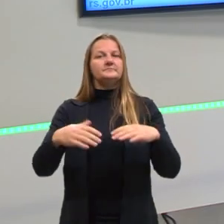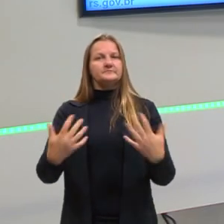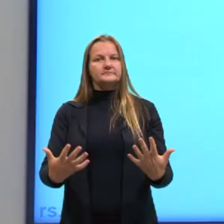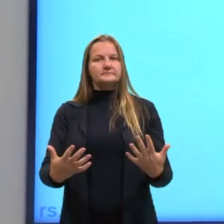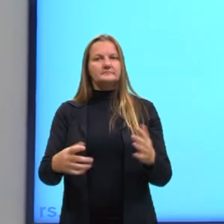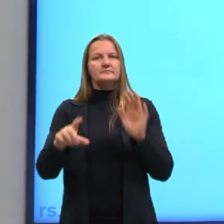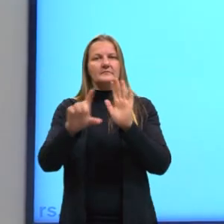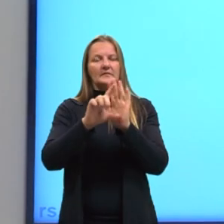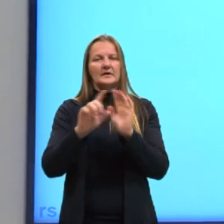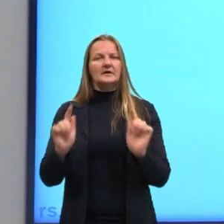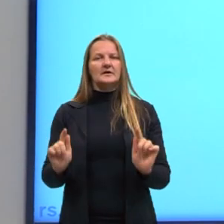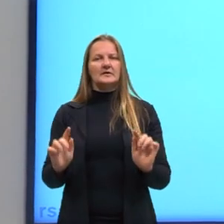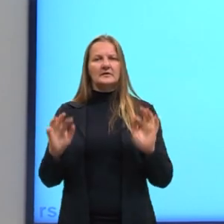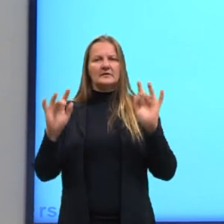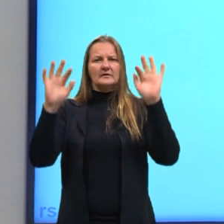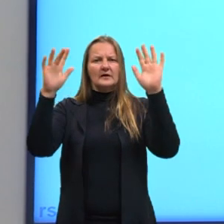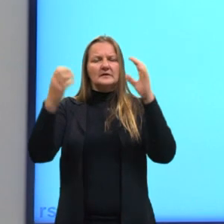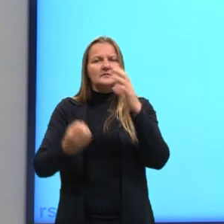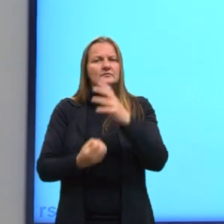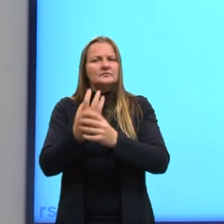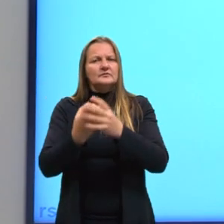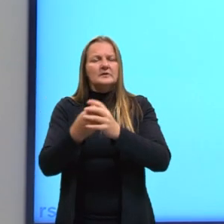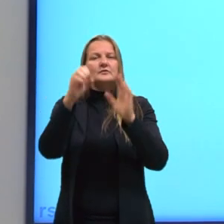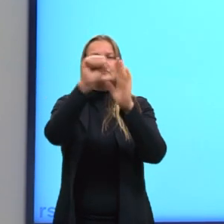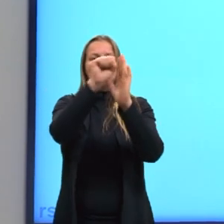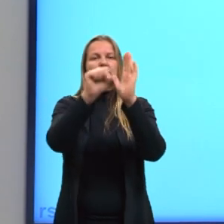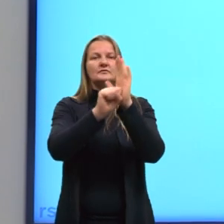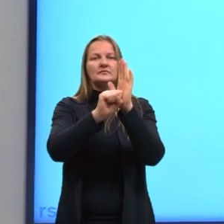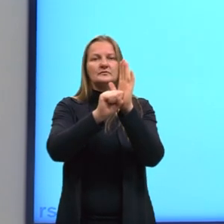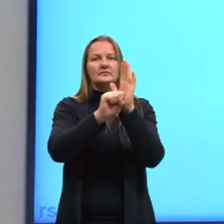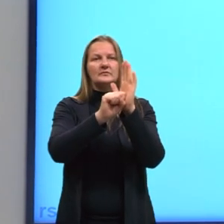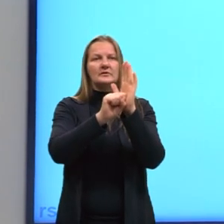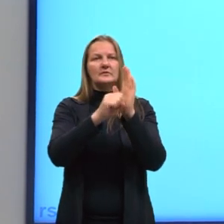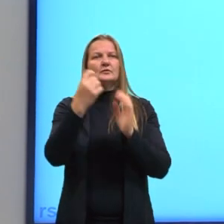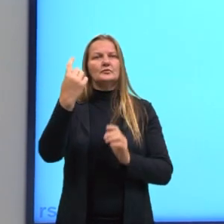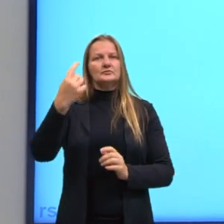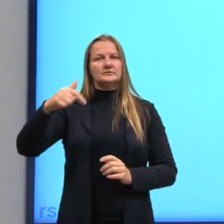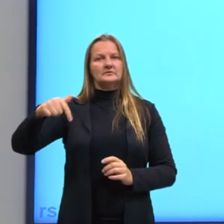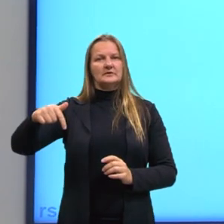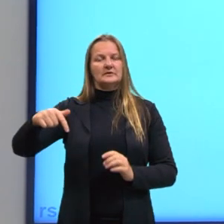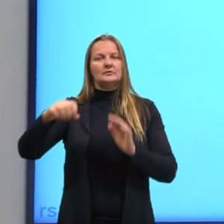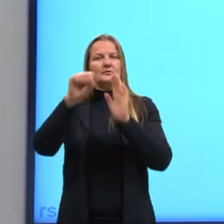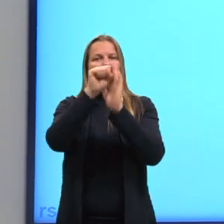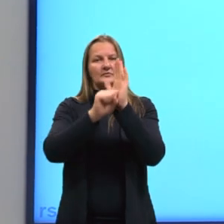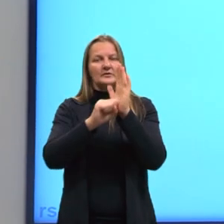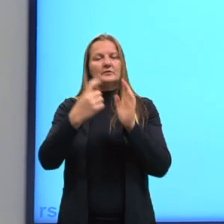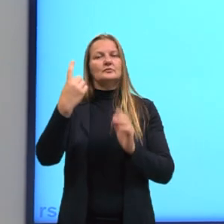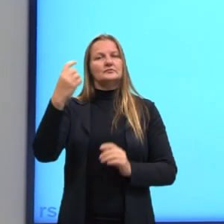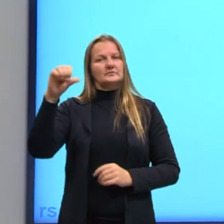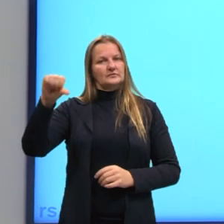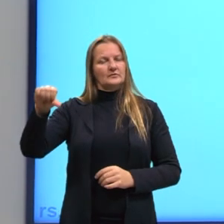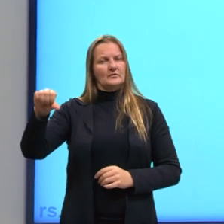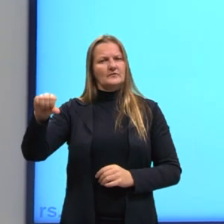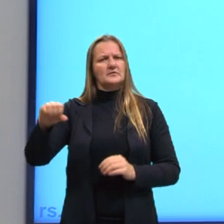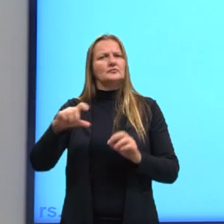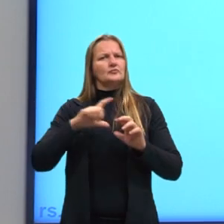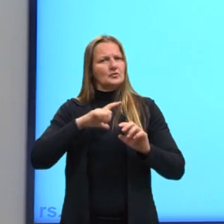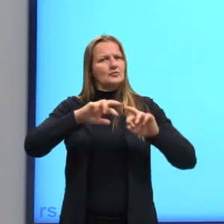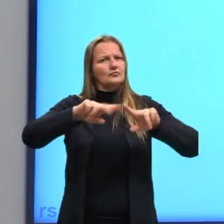a lei dos gases ela foi criada entre o século 17 e o século 19 por